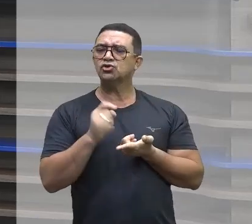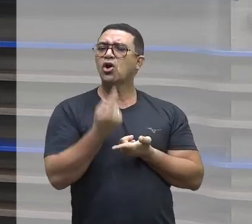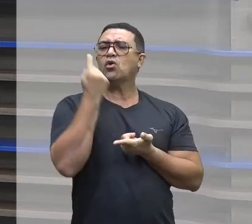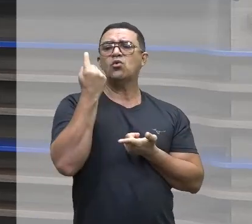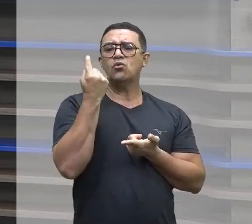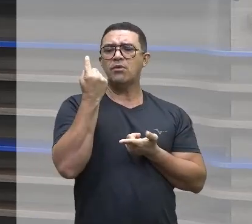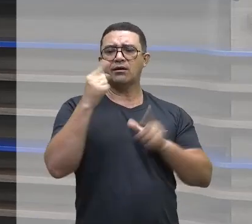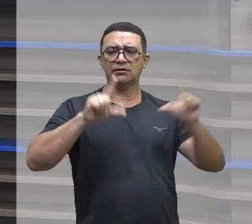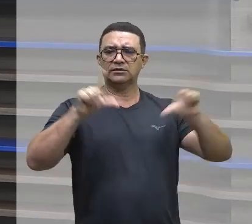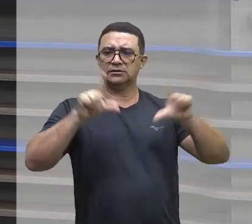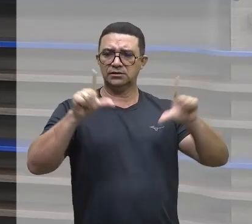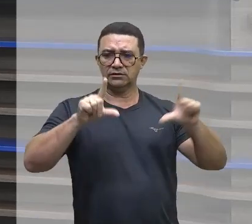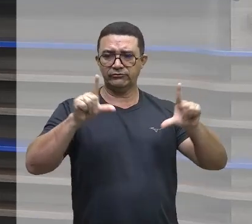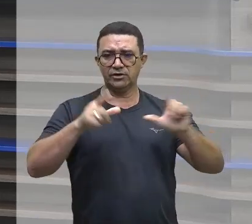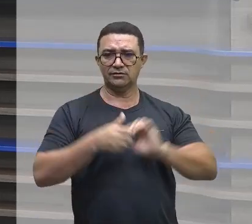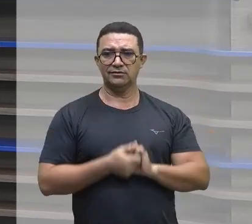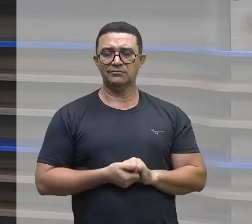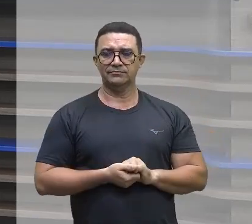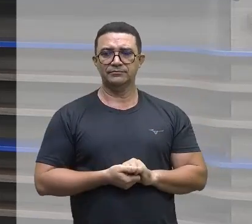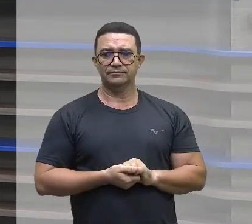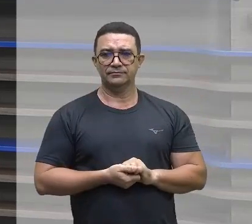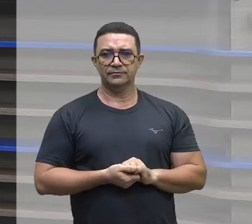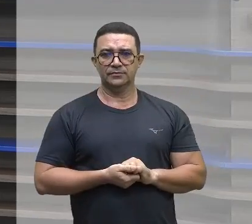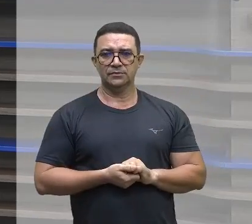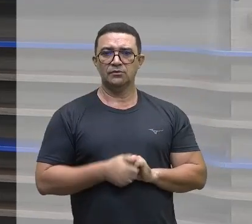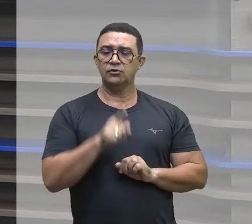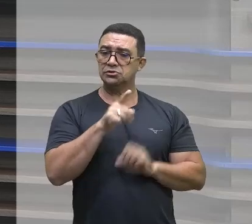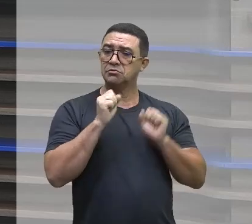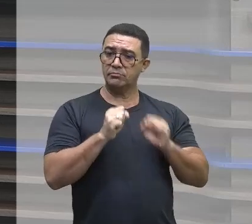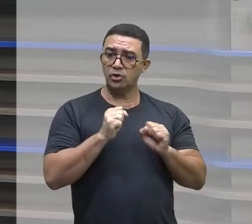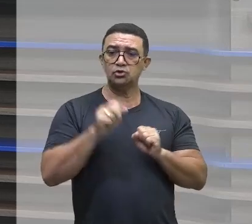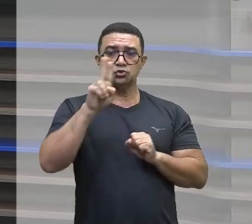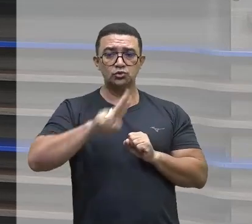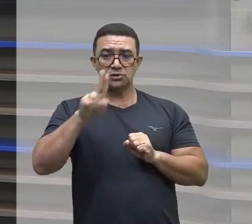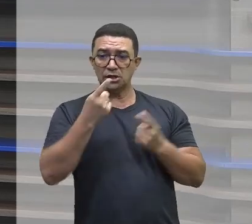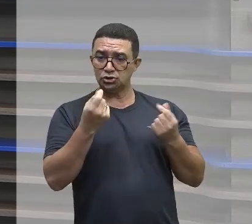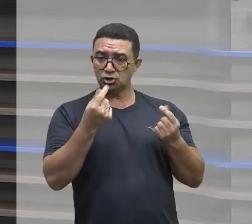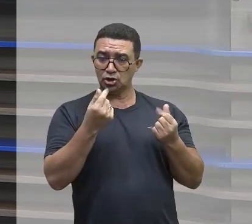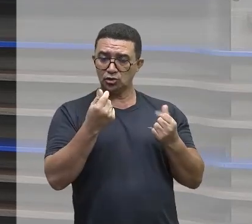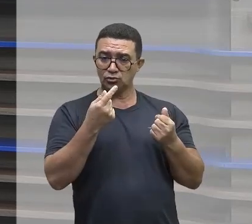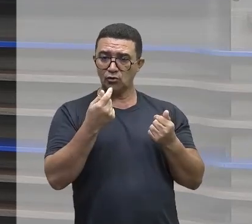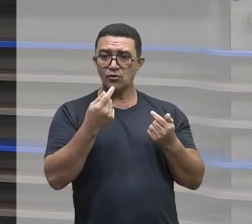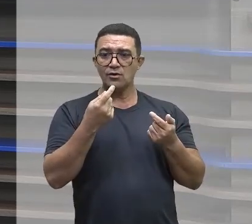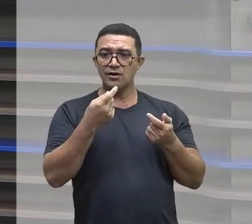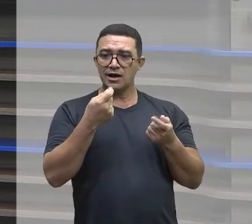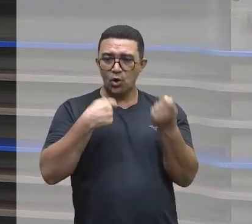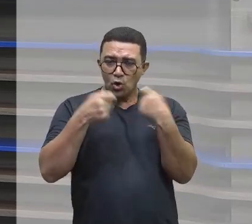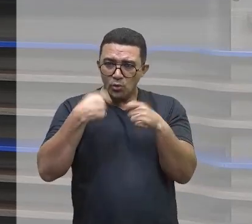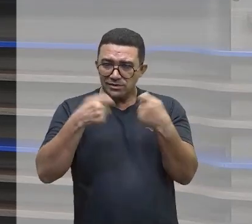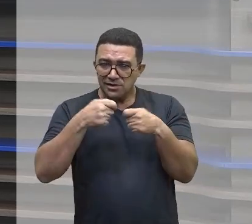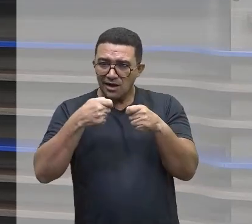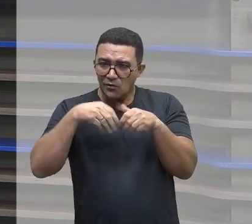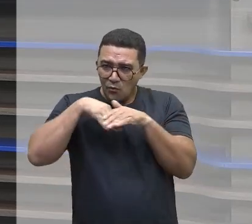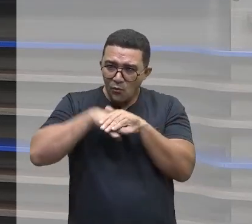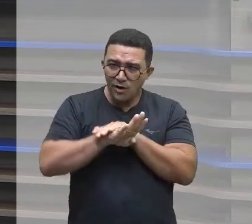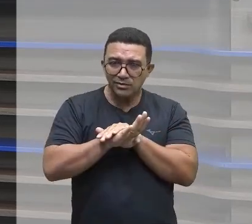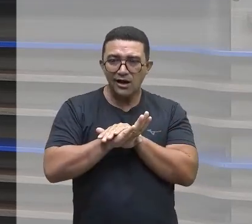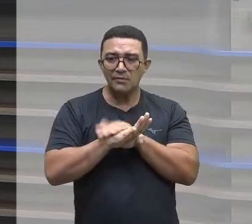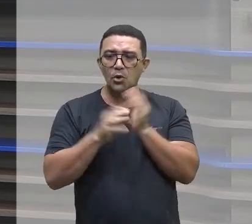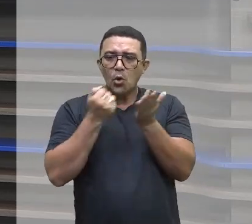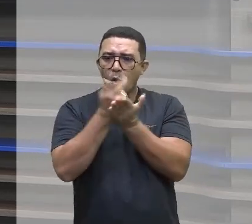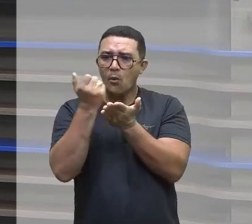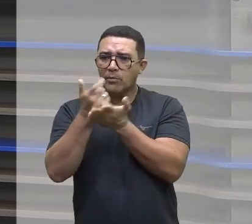Se não for, corte essa despesa. Você pode usar esse dinheiro para outra coisa, para atender outra